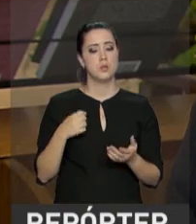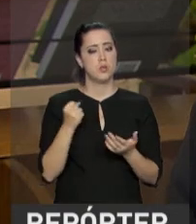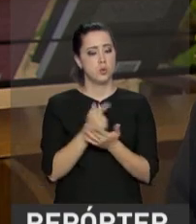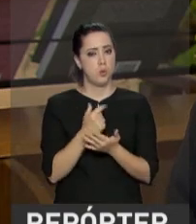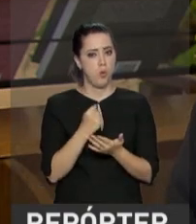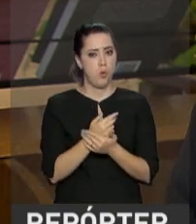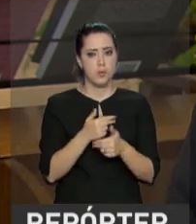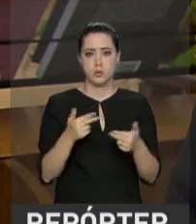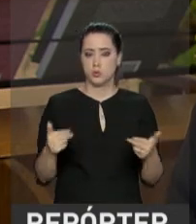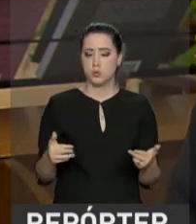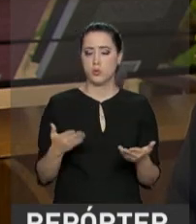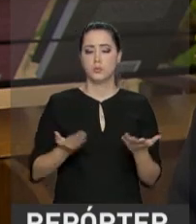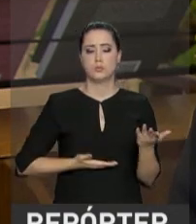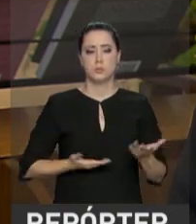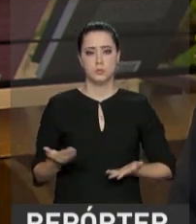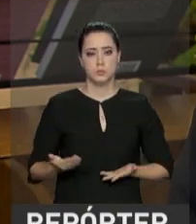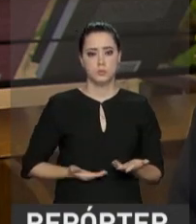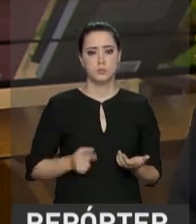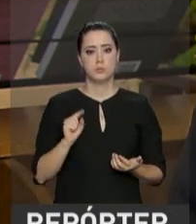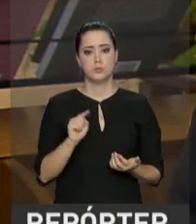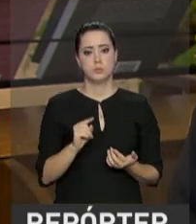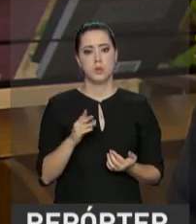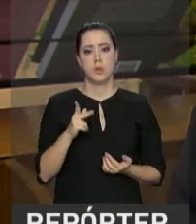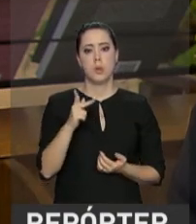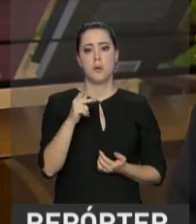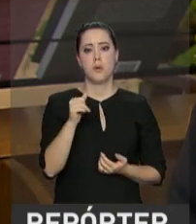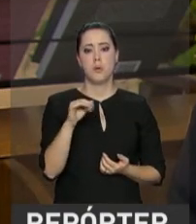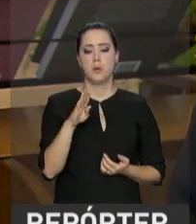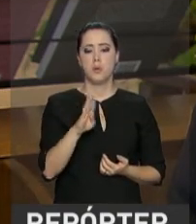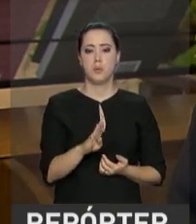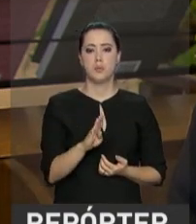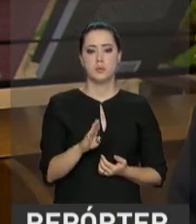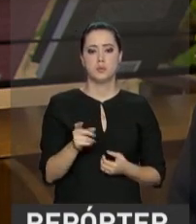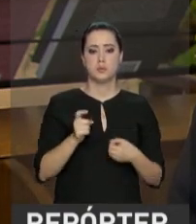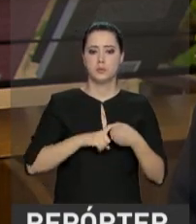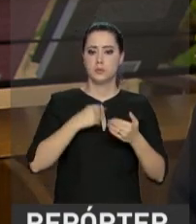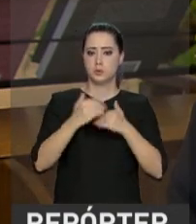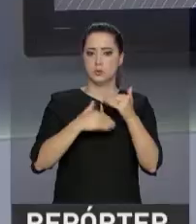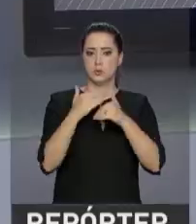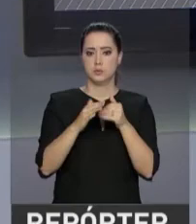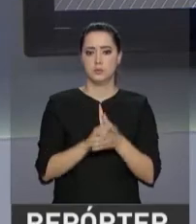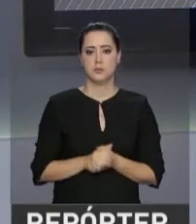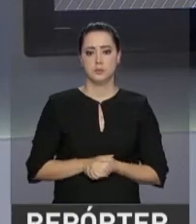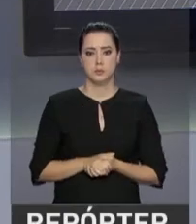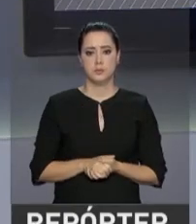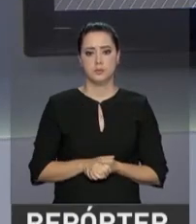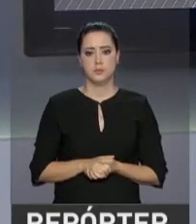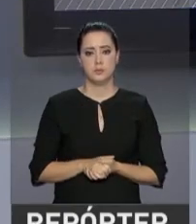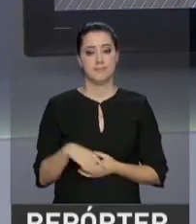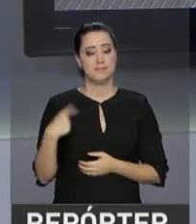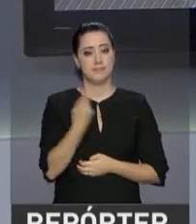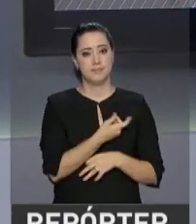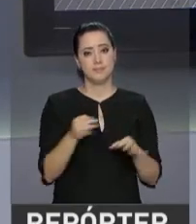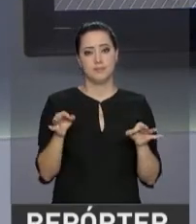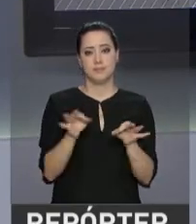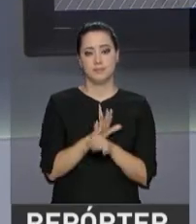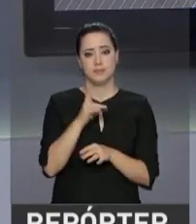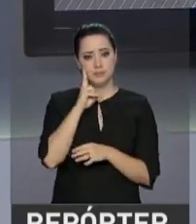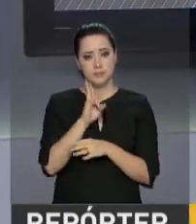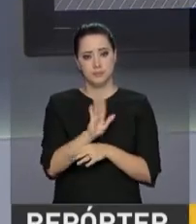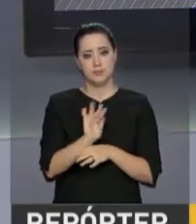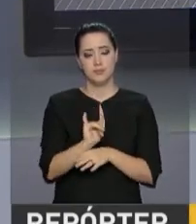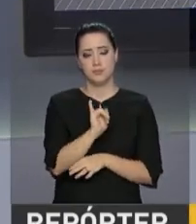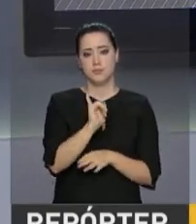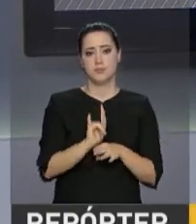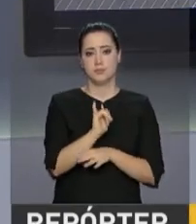compras de bens e serviços isso faz com que o pib é volte a crescer nós ficamos por aqui você pode